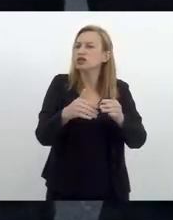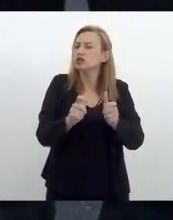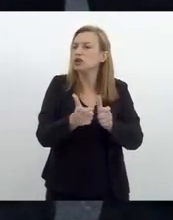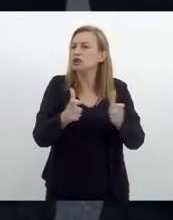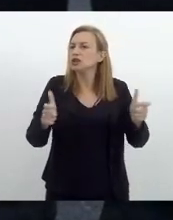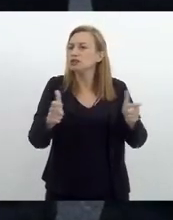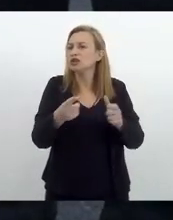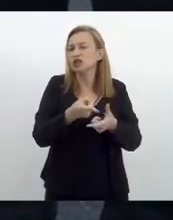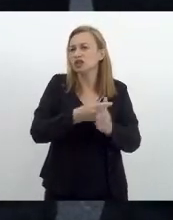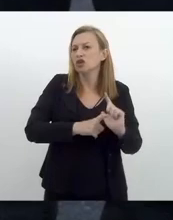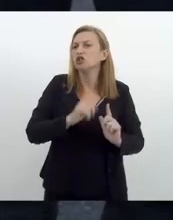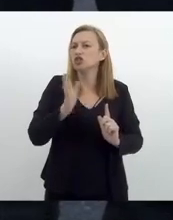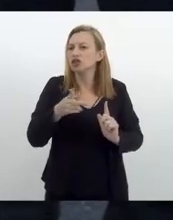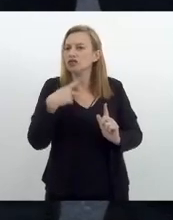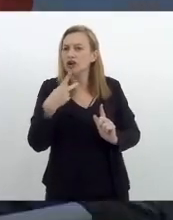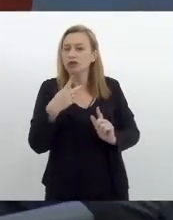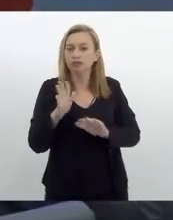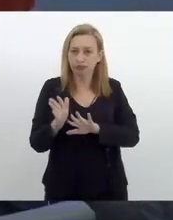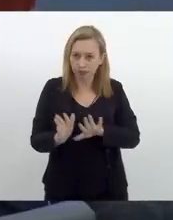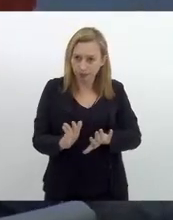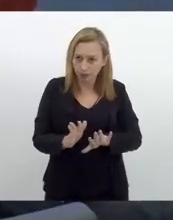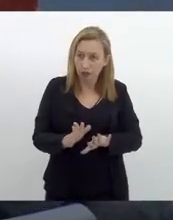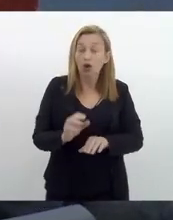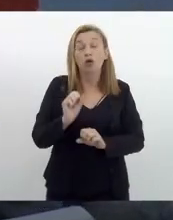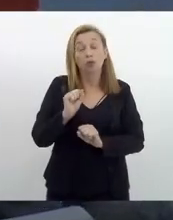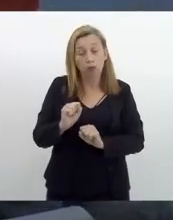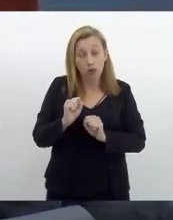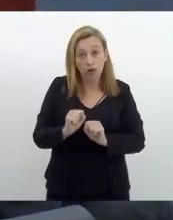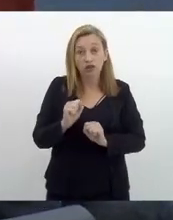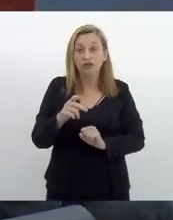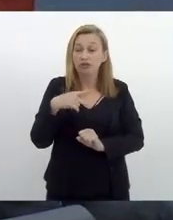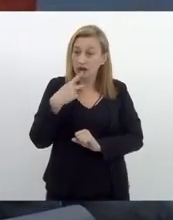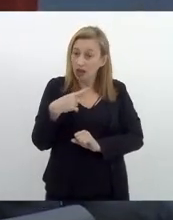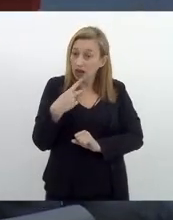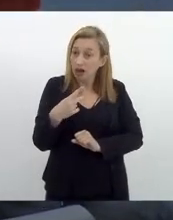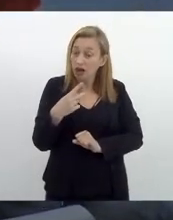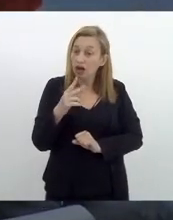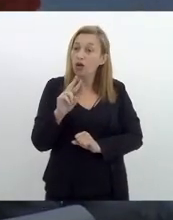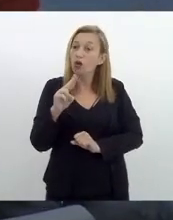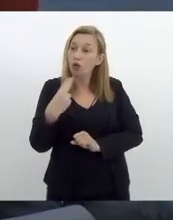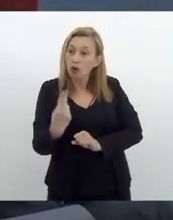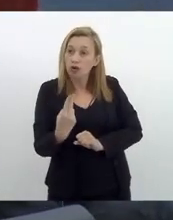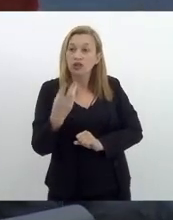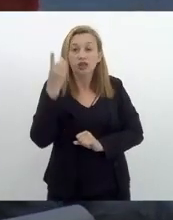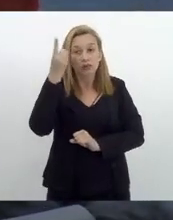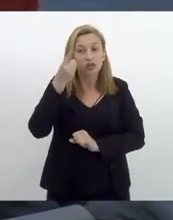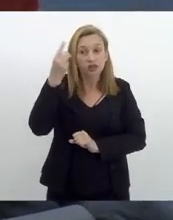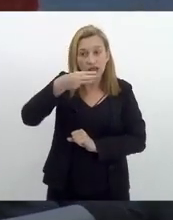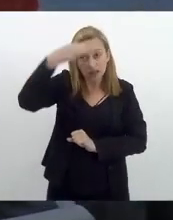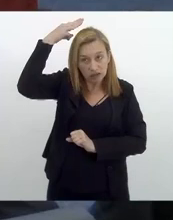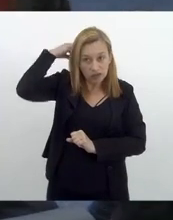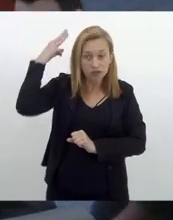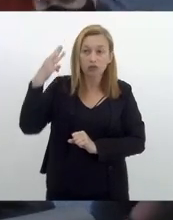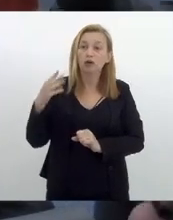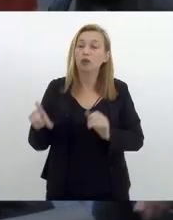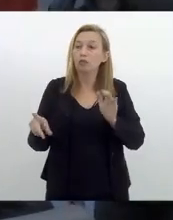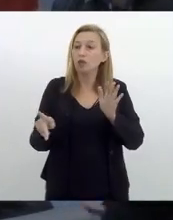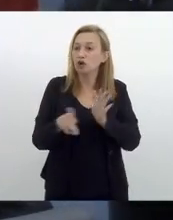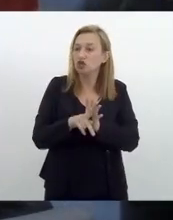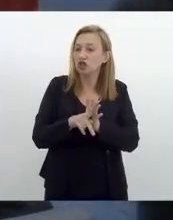é um pouco daquilo que a Podemos fazê-lo, a gente pode fazer ou, deputado Márcio, projeto autorizativo